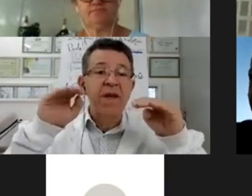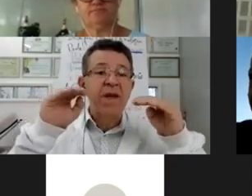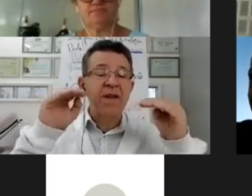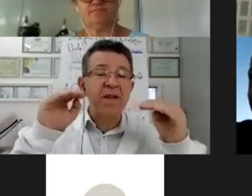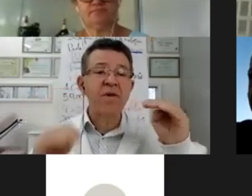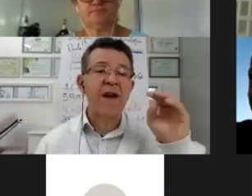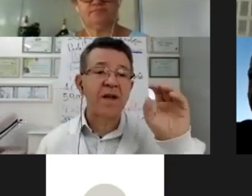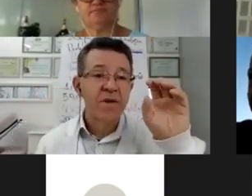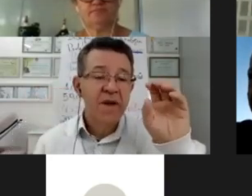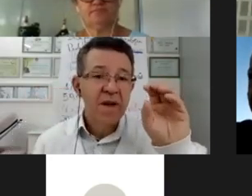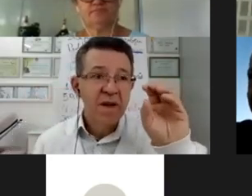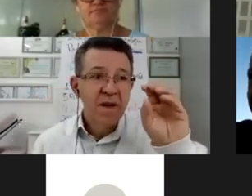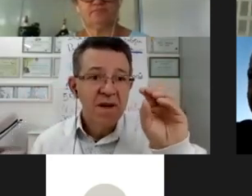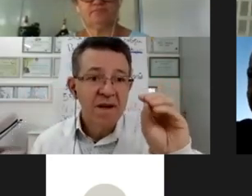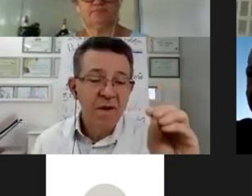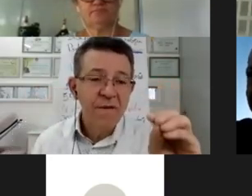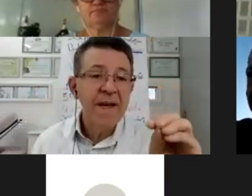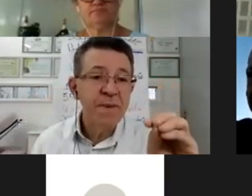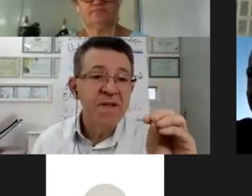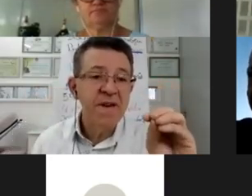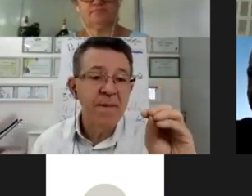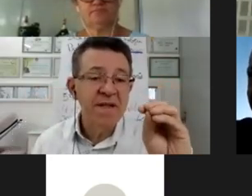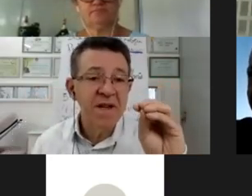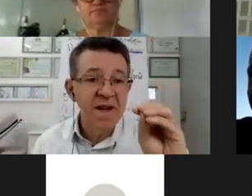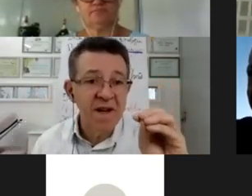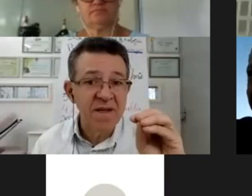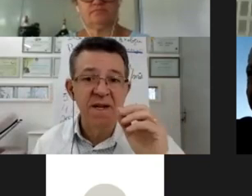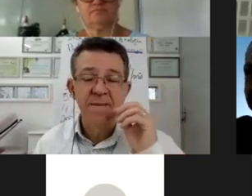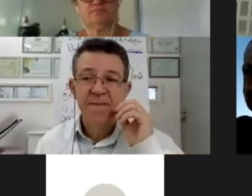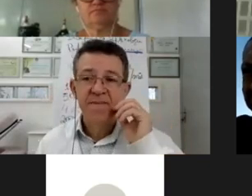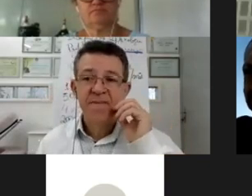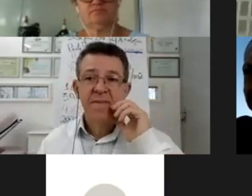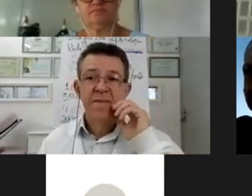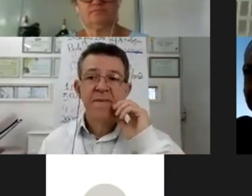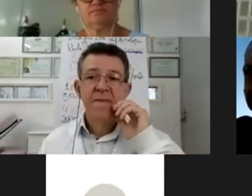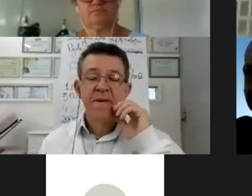energético. Então, no caso, vamos falar especificamente de câncer.